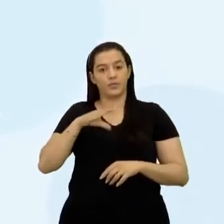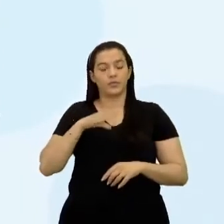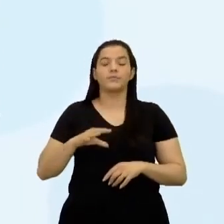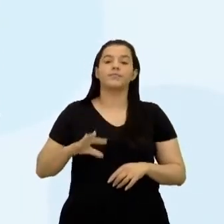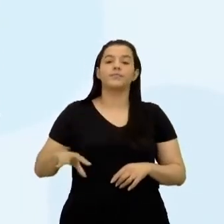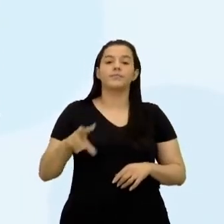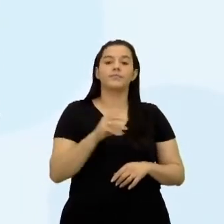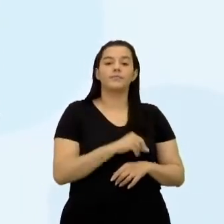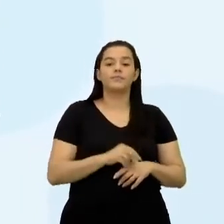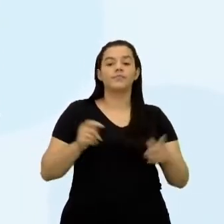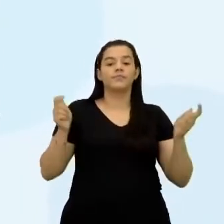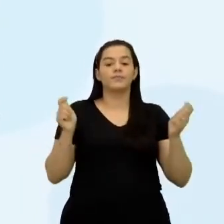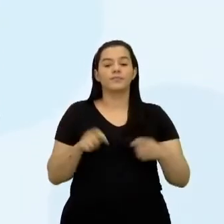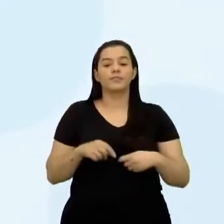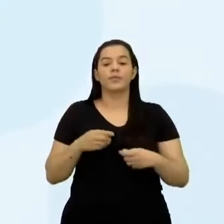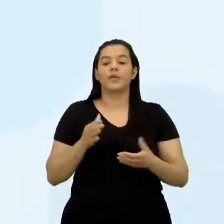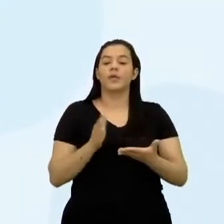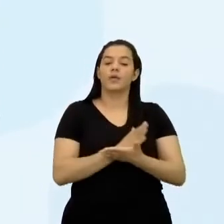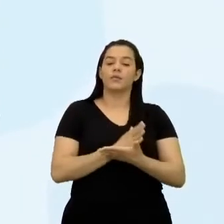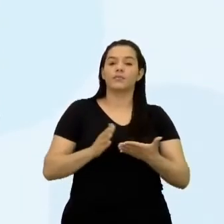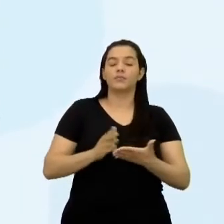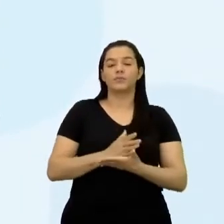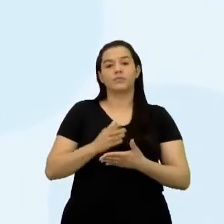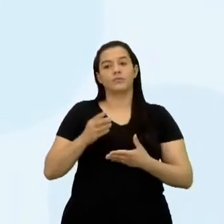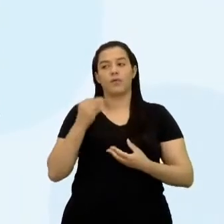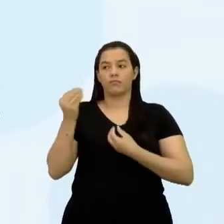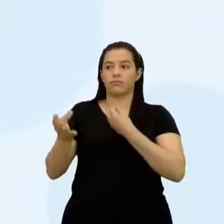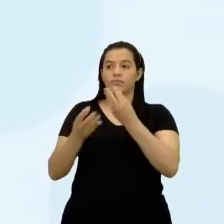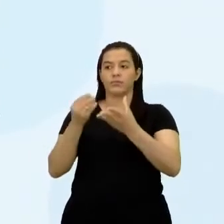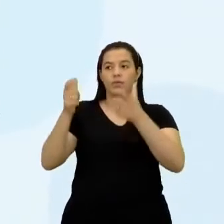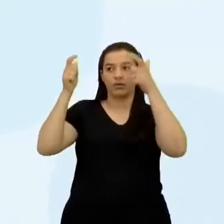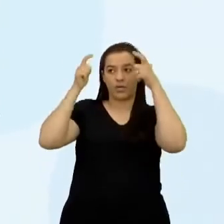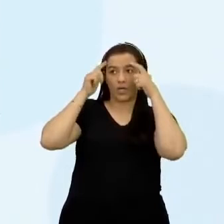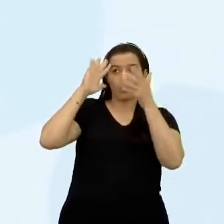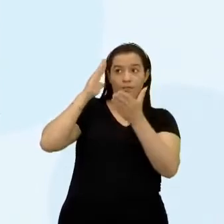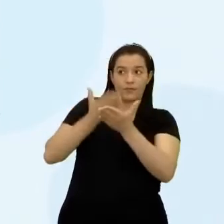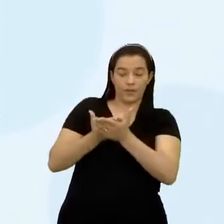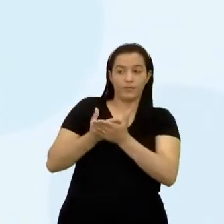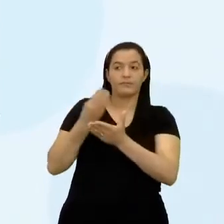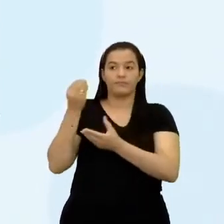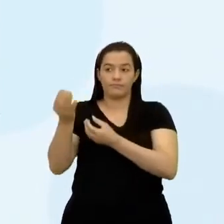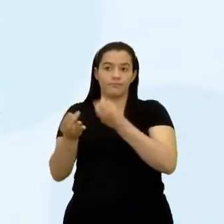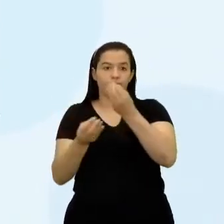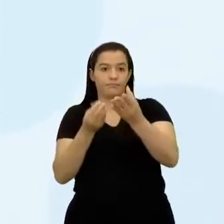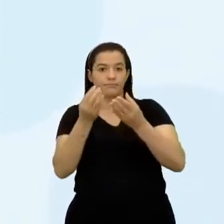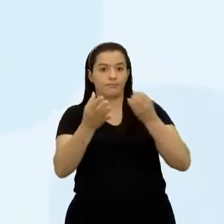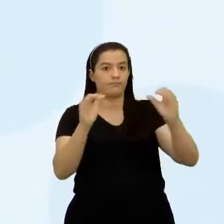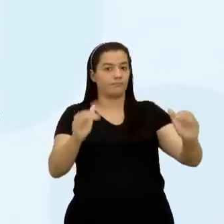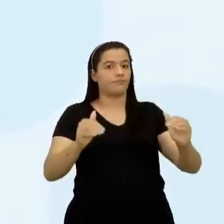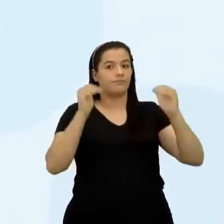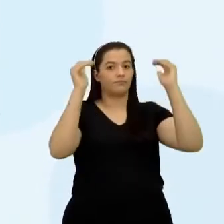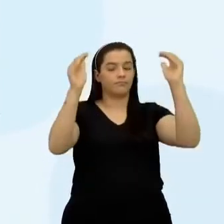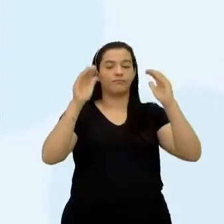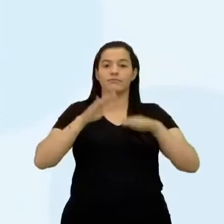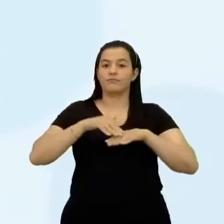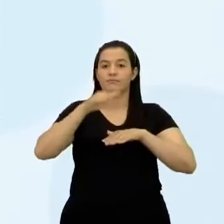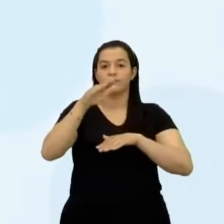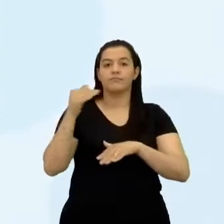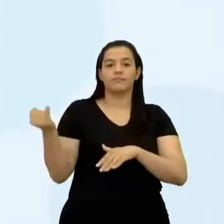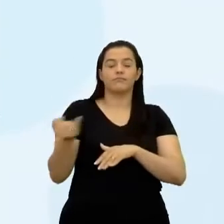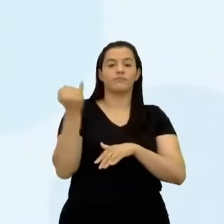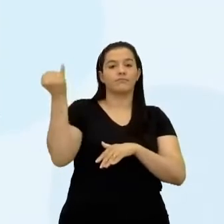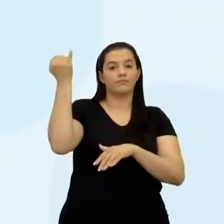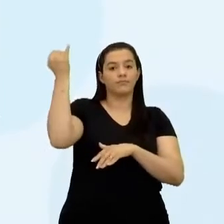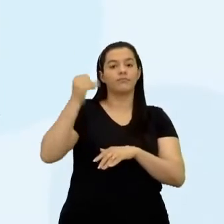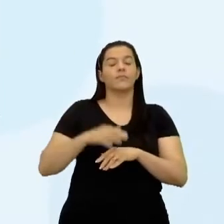governo geral foram entregues às pessoas de confiança do rei. É claro, né? Era o cargo mais importante, que possuía um histórico